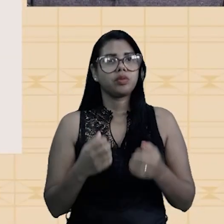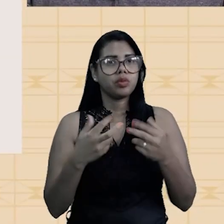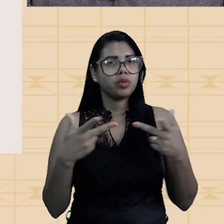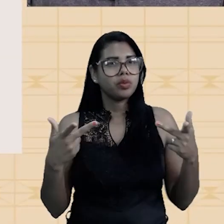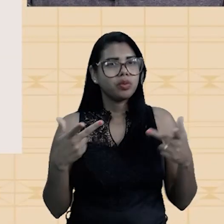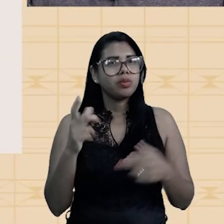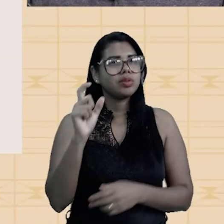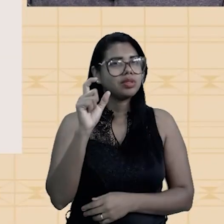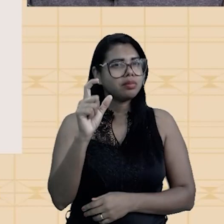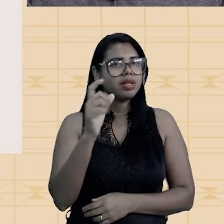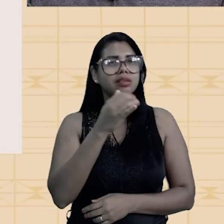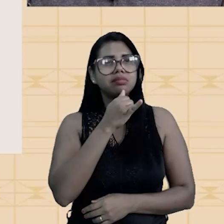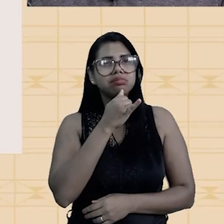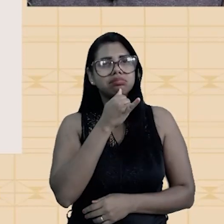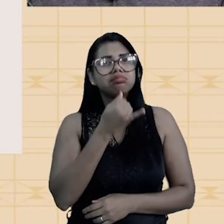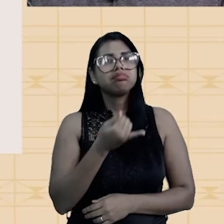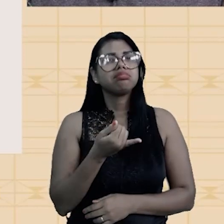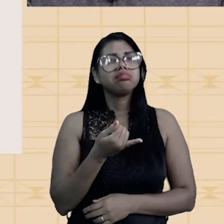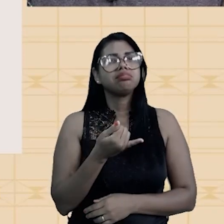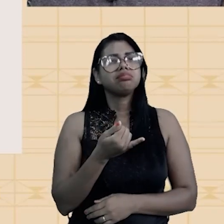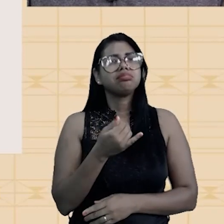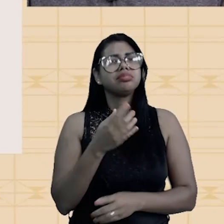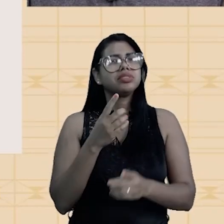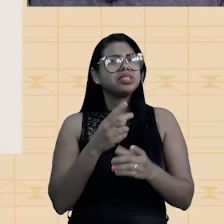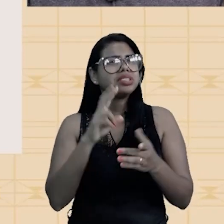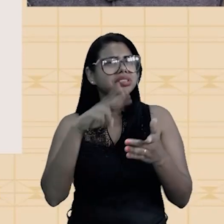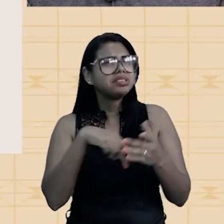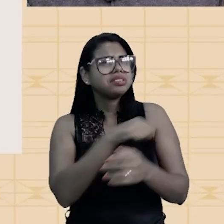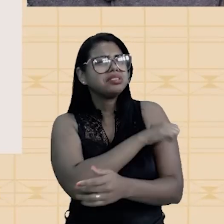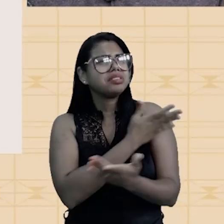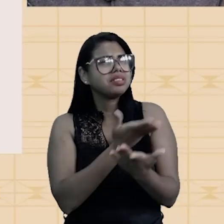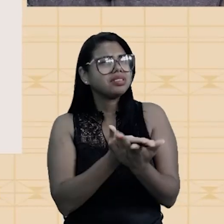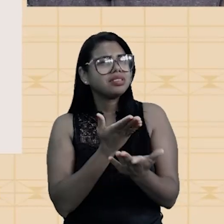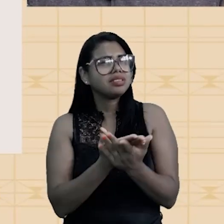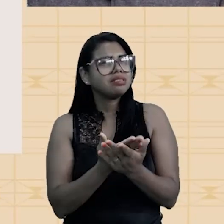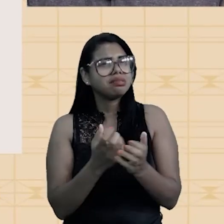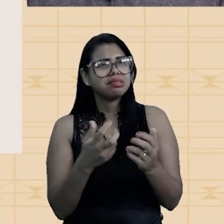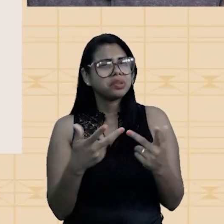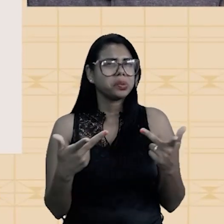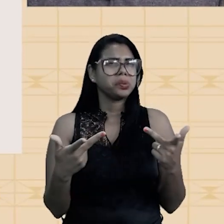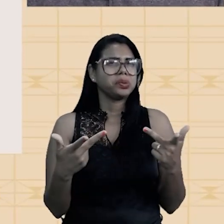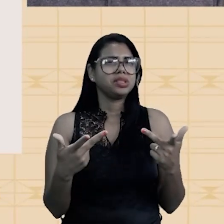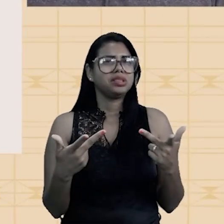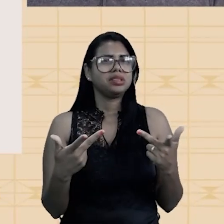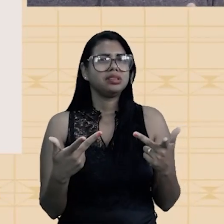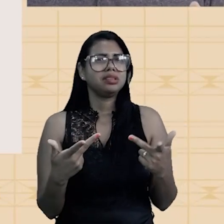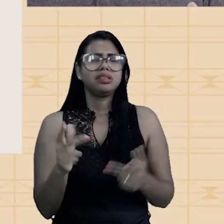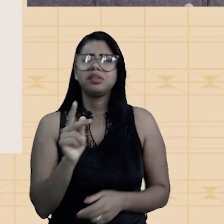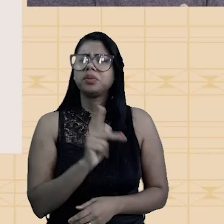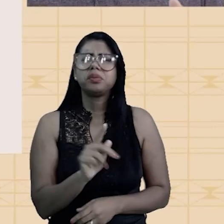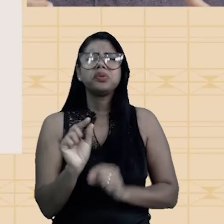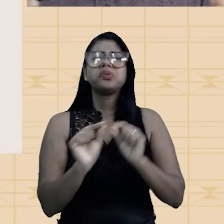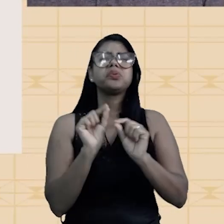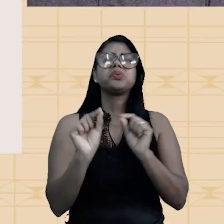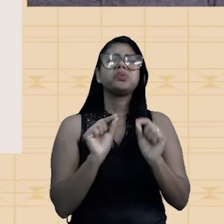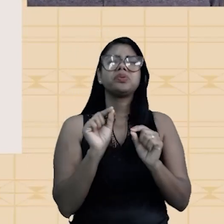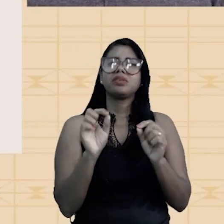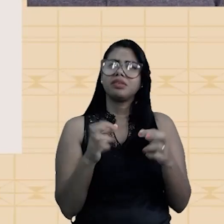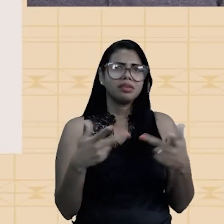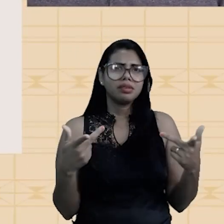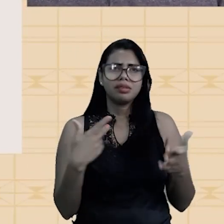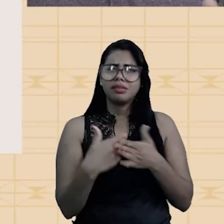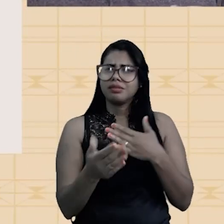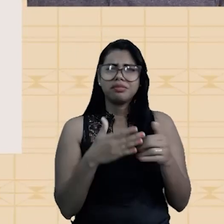ó, muitas vezes nós encontramos nas redações dos alunos, coisa. Então, professor, o que é uma coisa? Coisa é